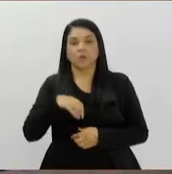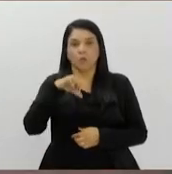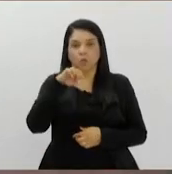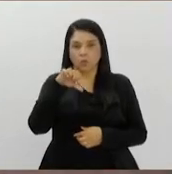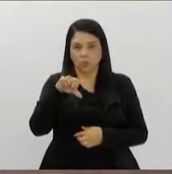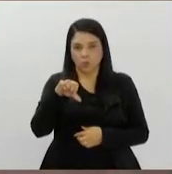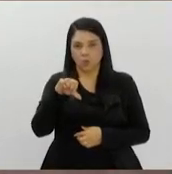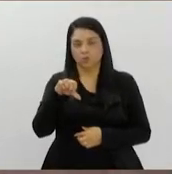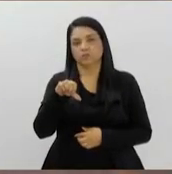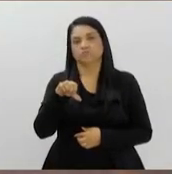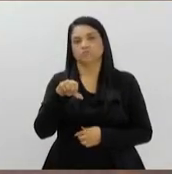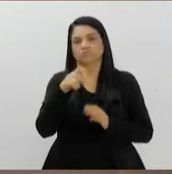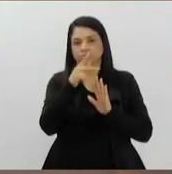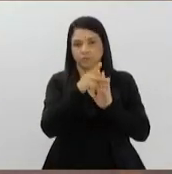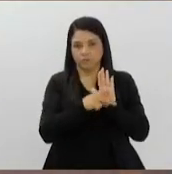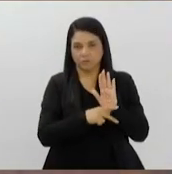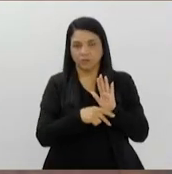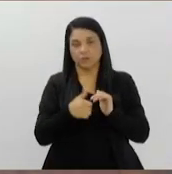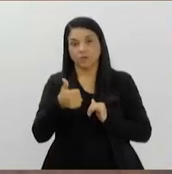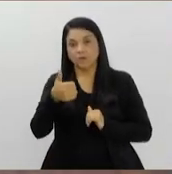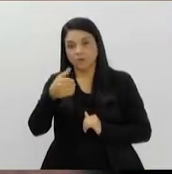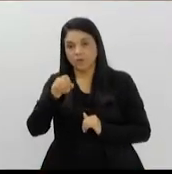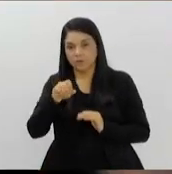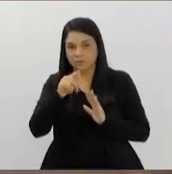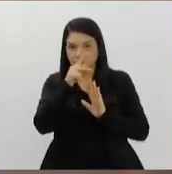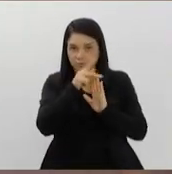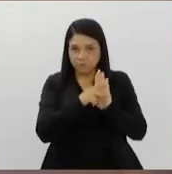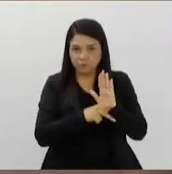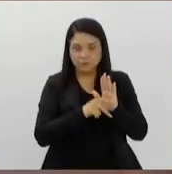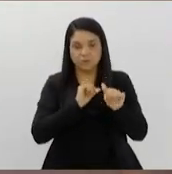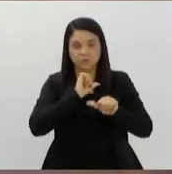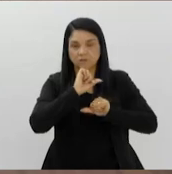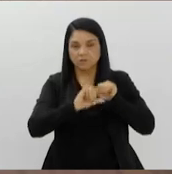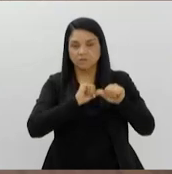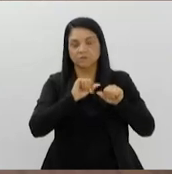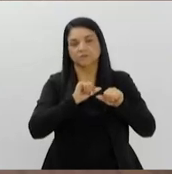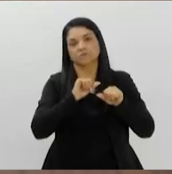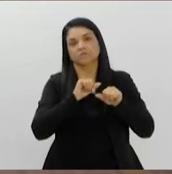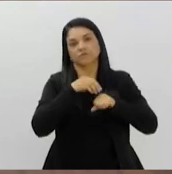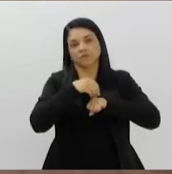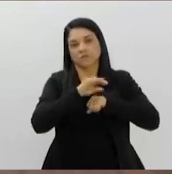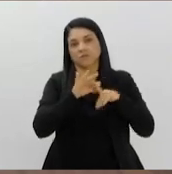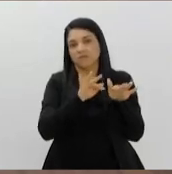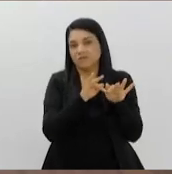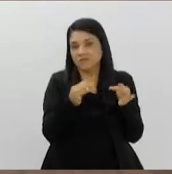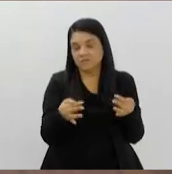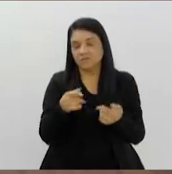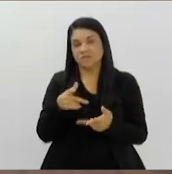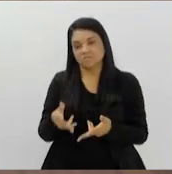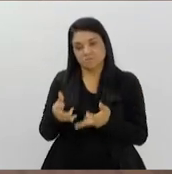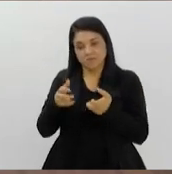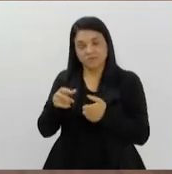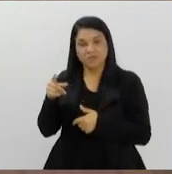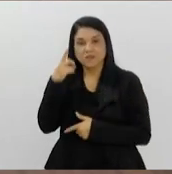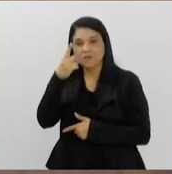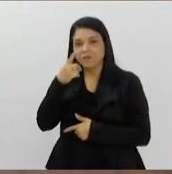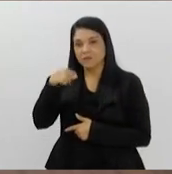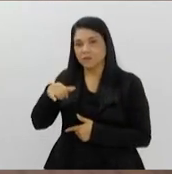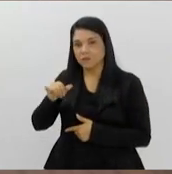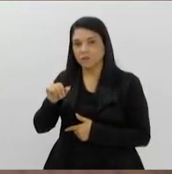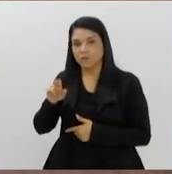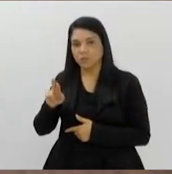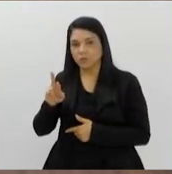décimo é pela transformação em indicação simples. Se o senhor reparar, o deputado Yuri preparou uma pilha